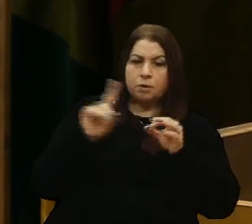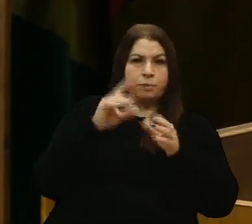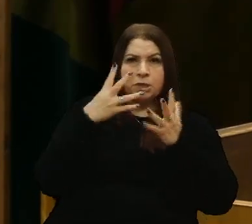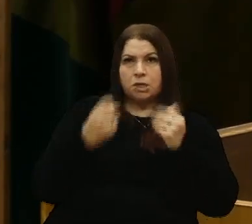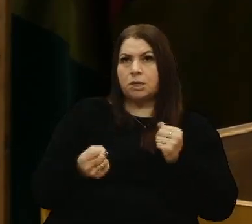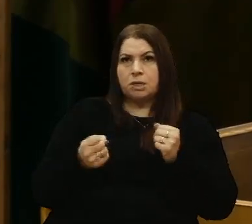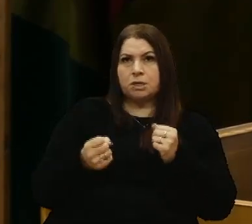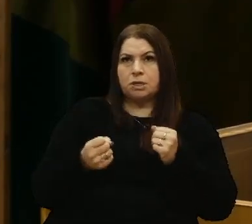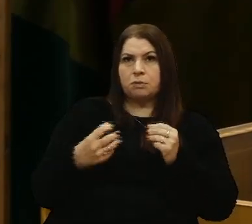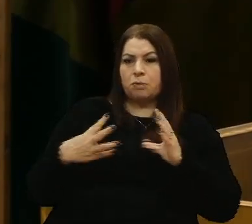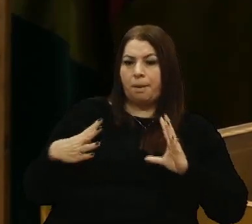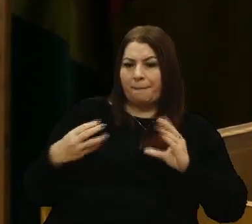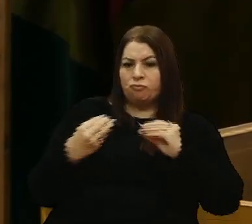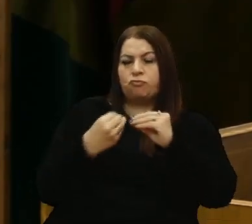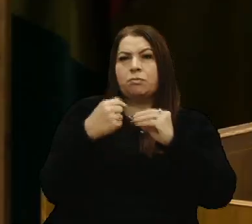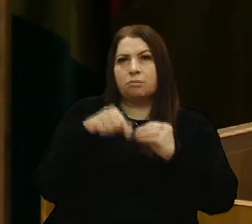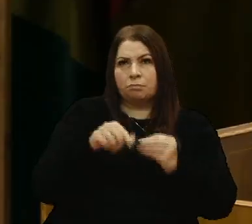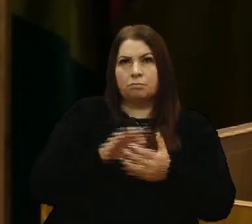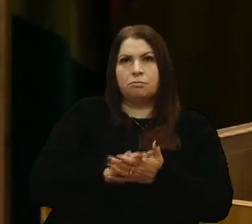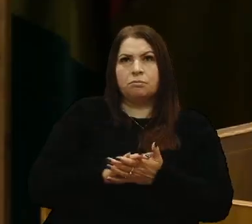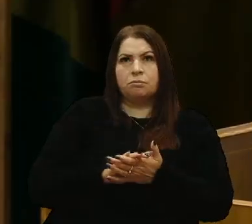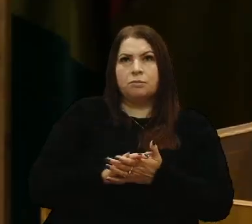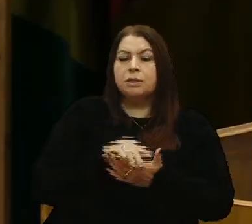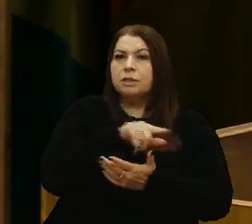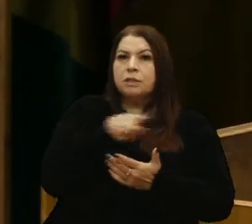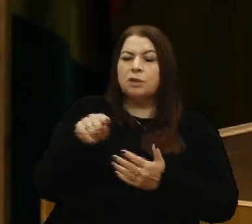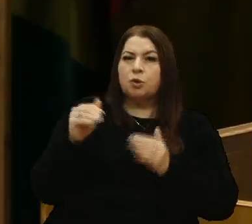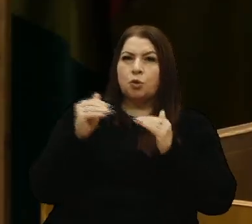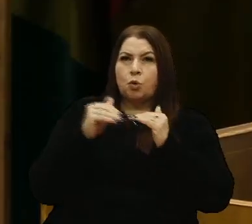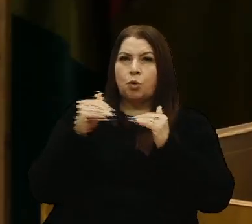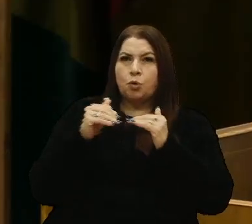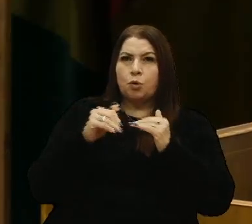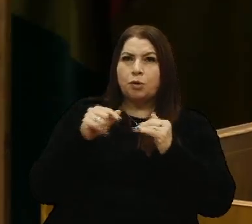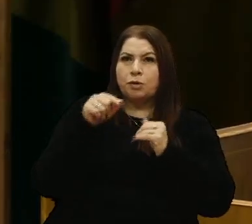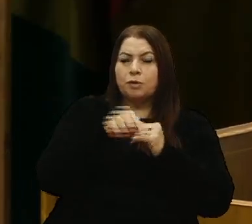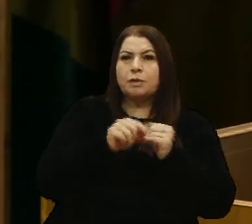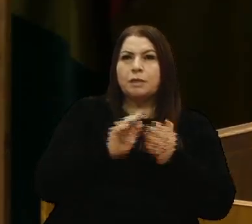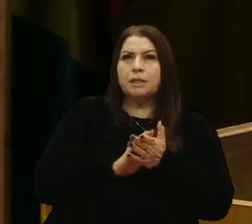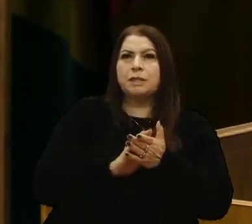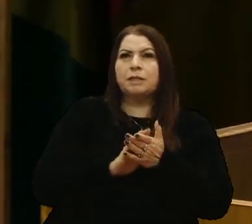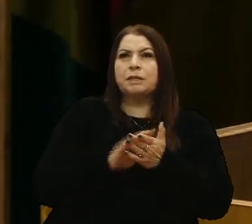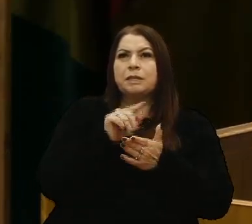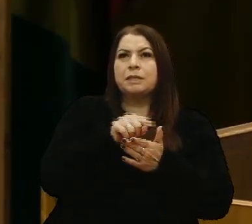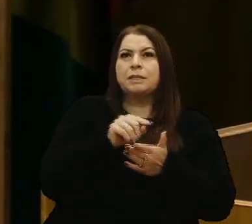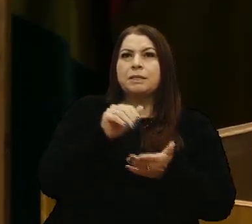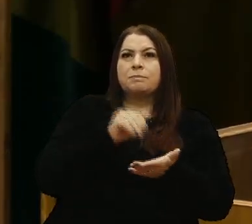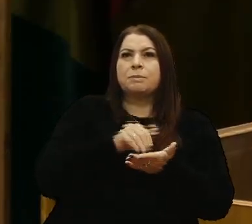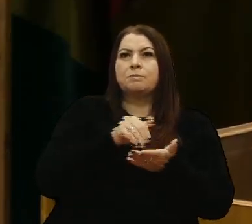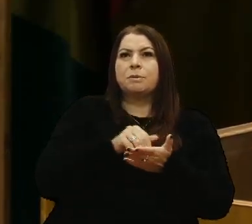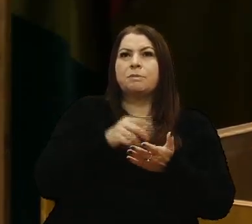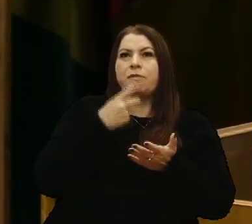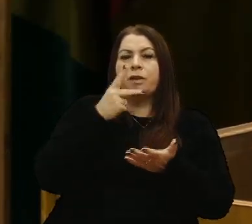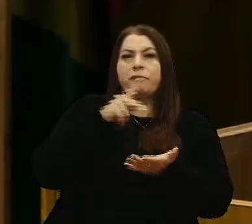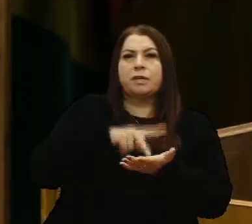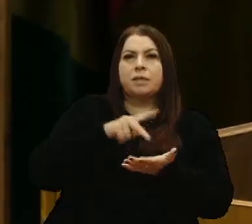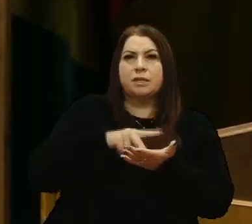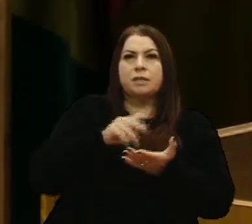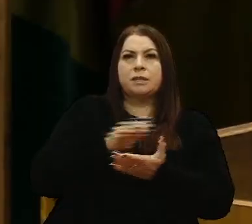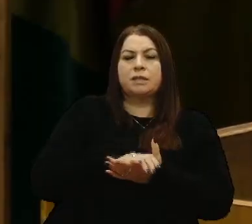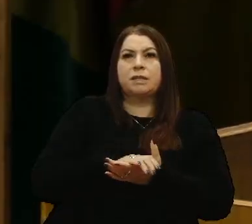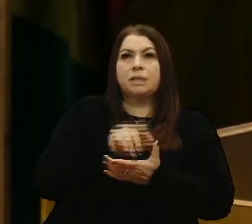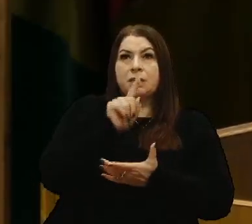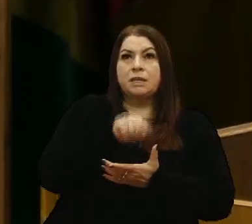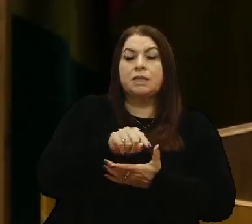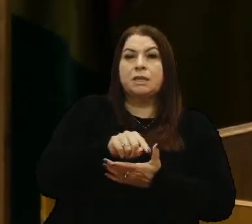aceitaremos nenhuma intervenção. Aqueles que concordam com a classificação, que sejam minimamente honestos, de falar que ela